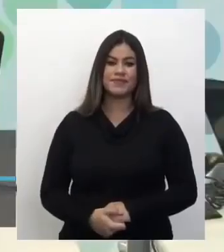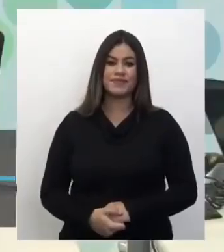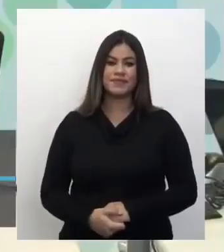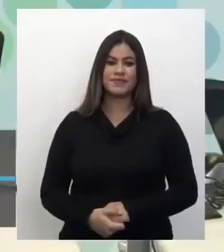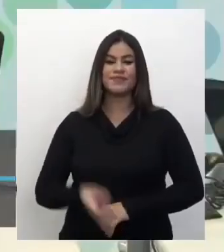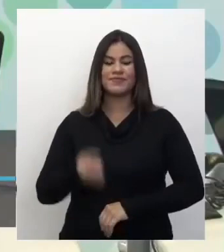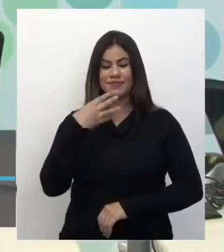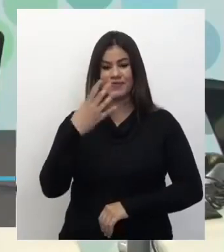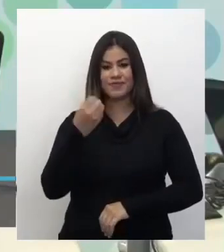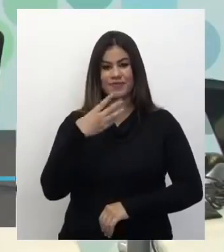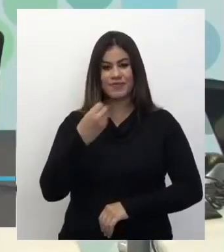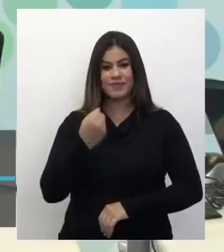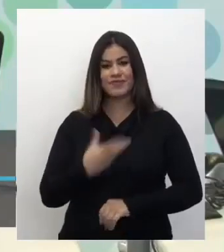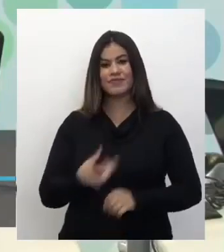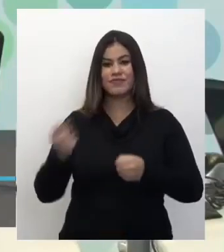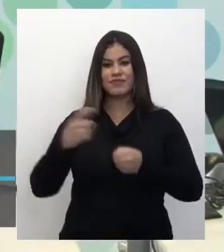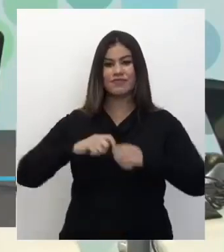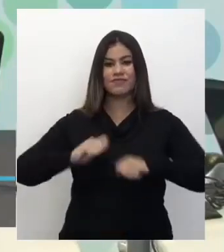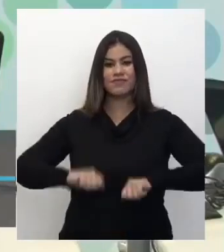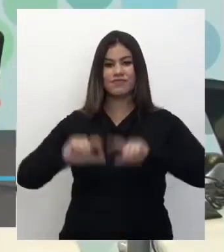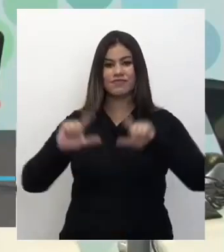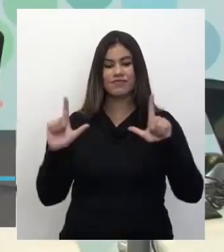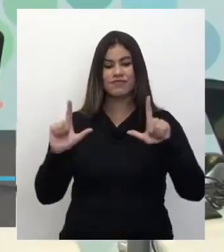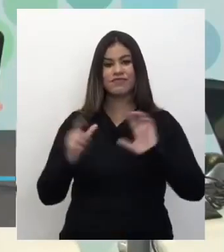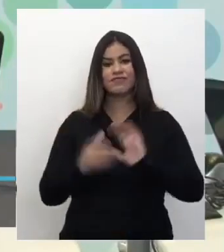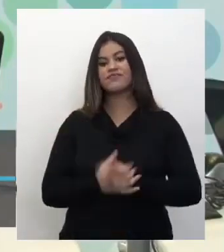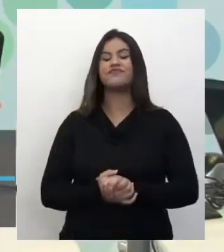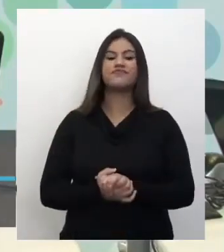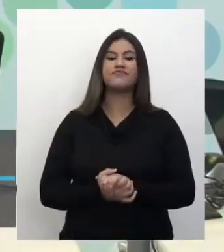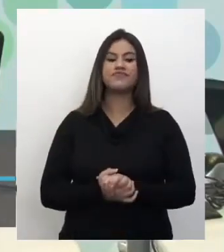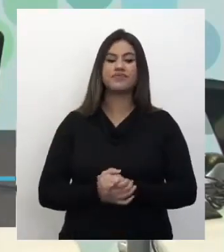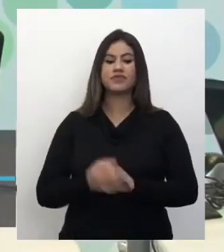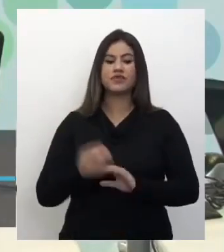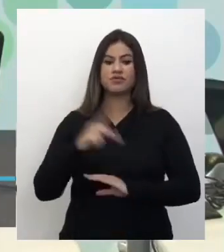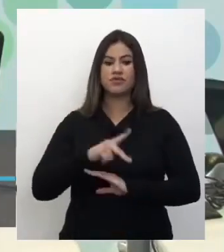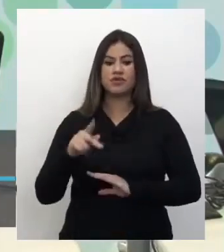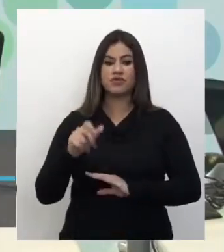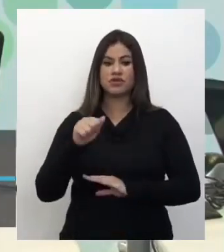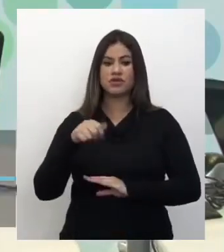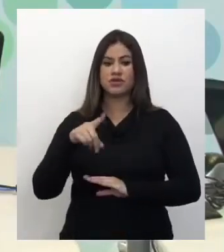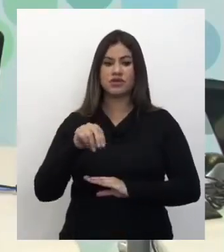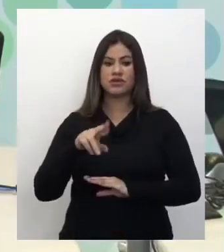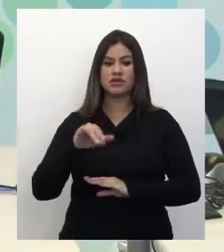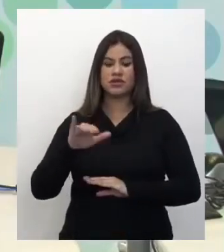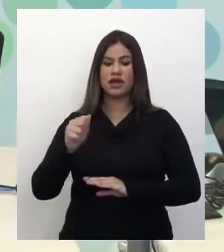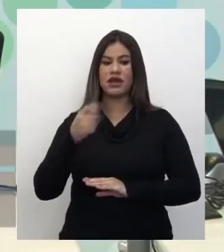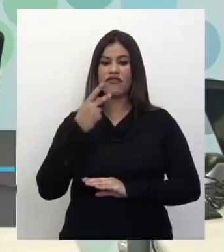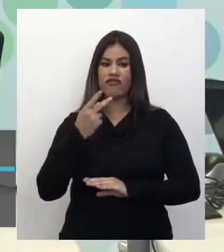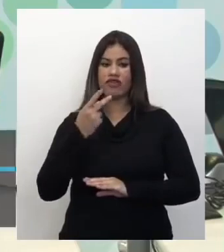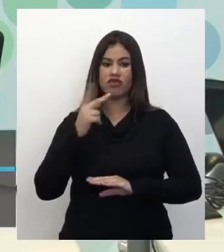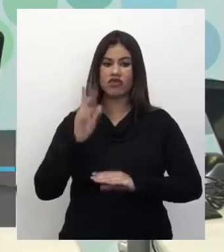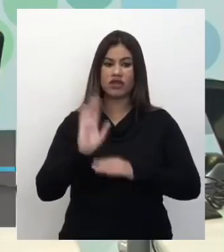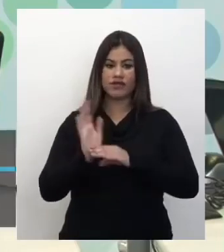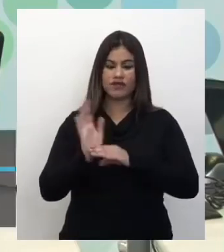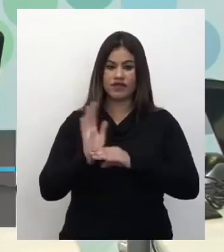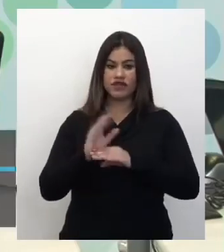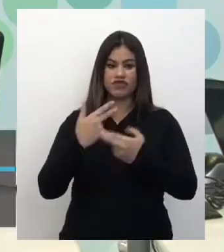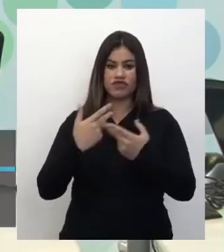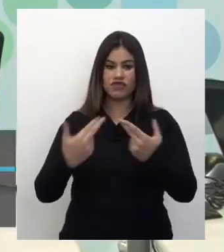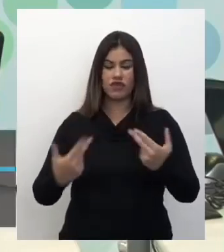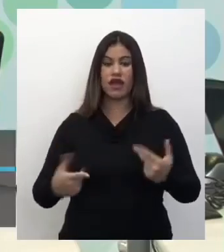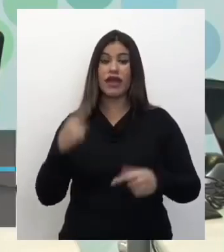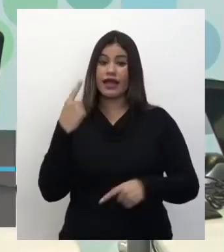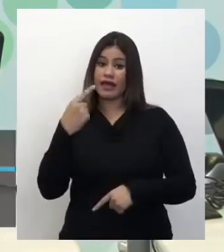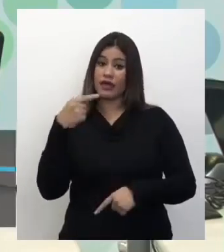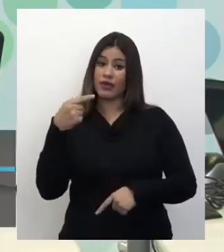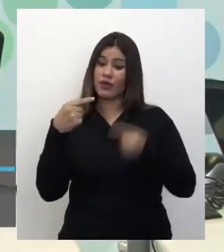Muito bem, estamos de volta, né? Então, o que a professora Andréa falou, isso é a parte 1, é uma série de vídeos, vocês podem encontrar